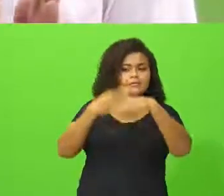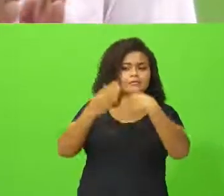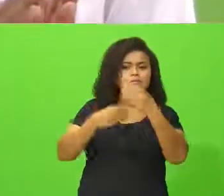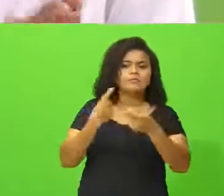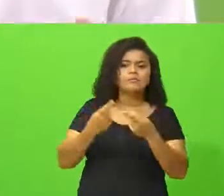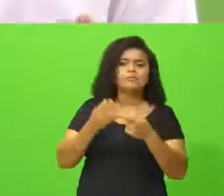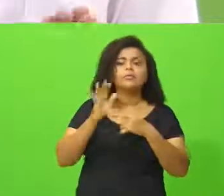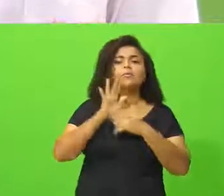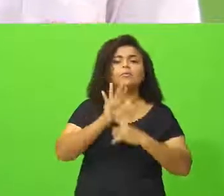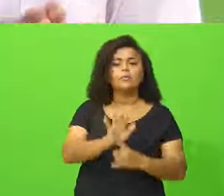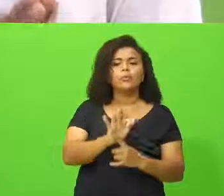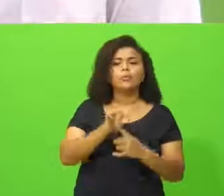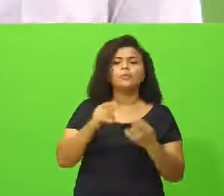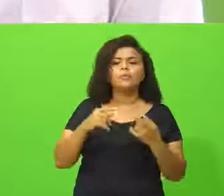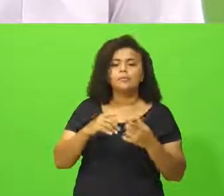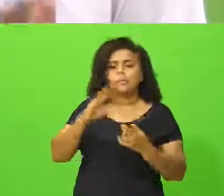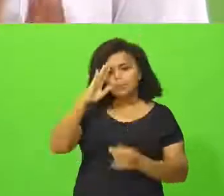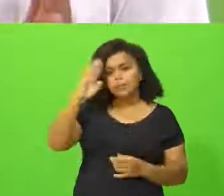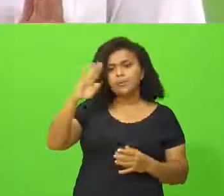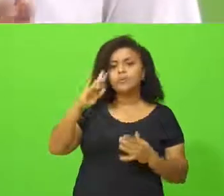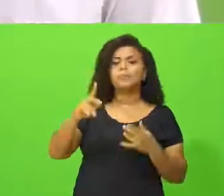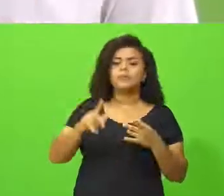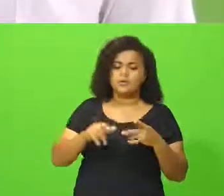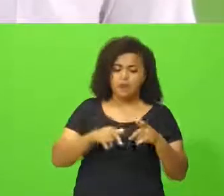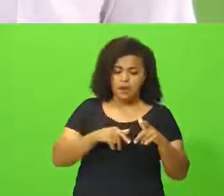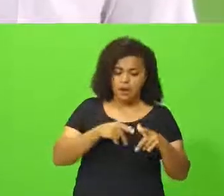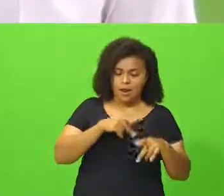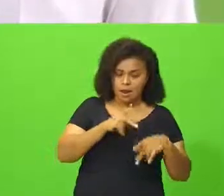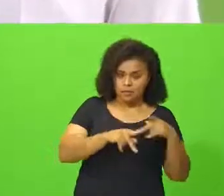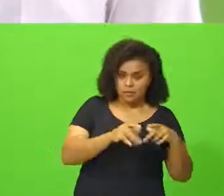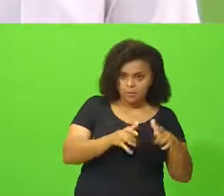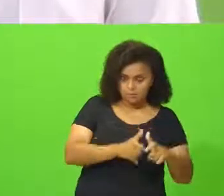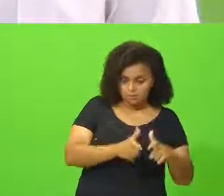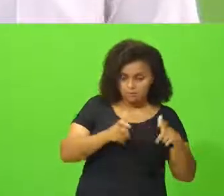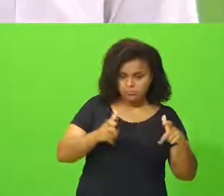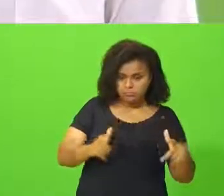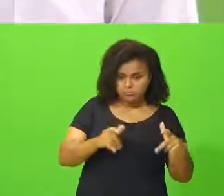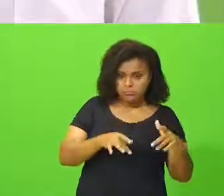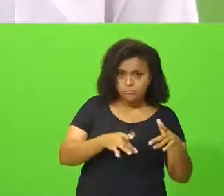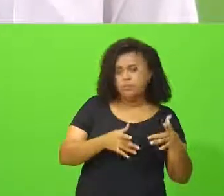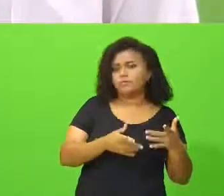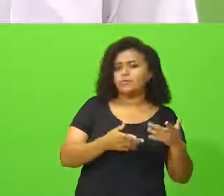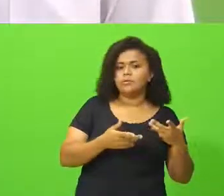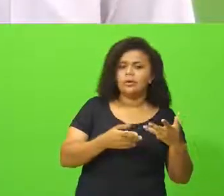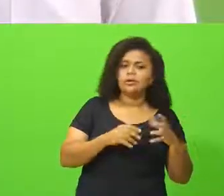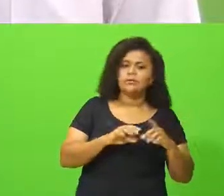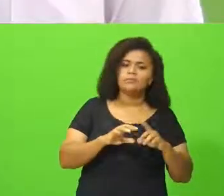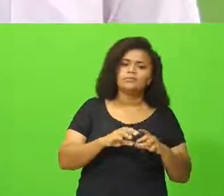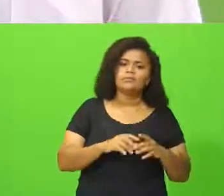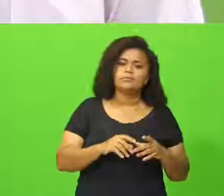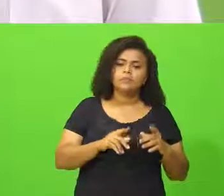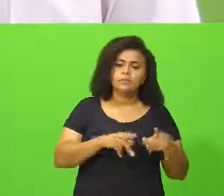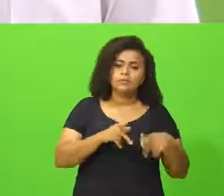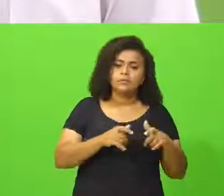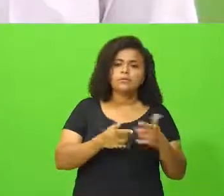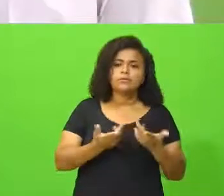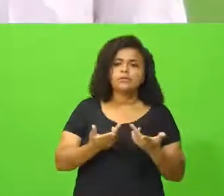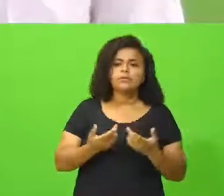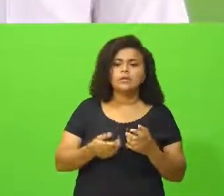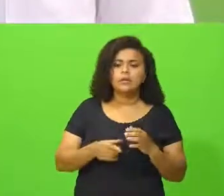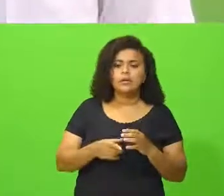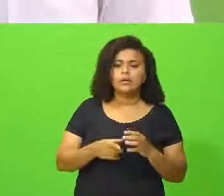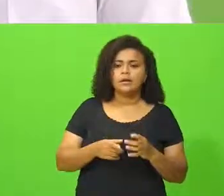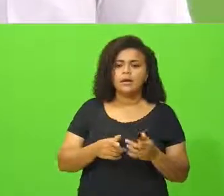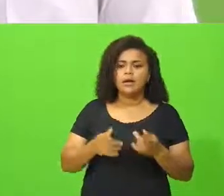mostrado principalmente pelas grandes nações, as nações desenvolvidas, que pouco estavam preocupadas com a preservação